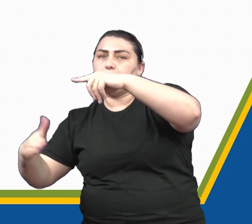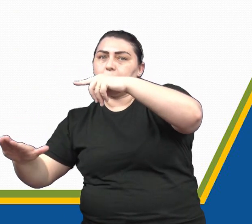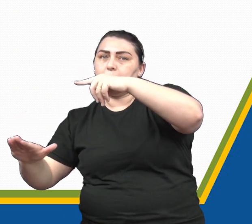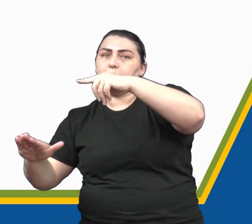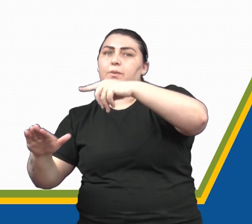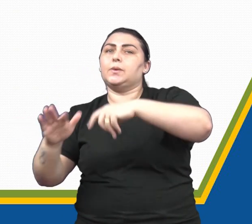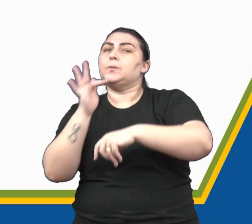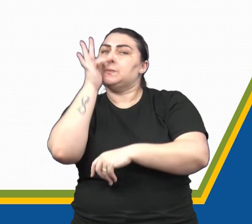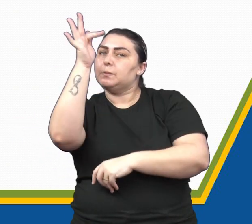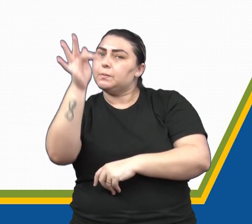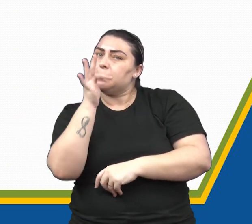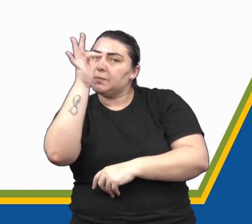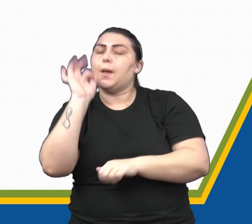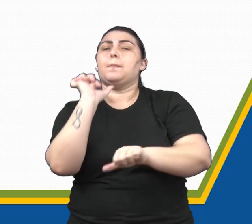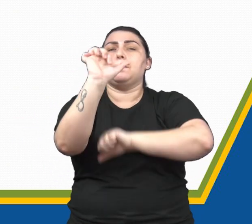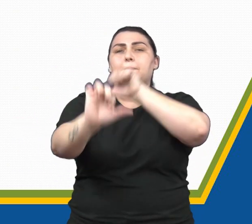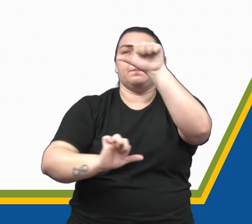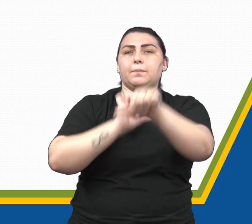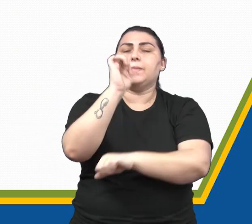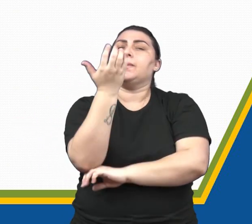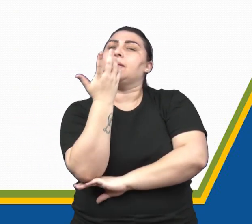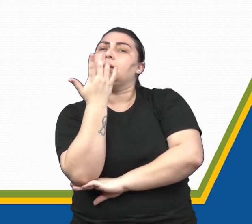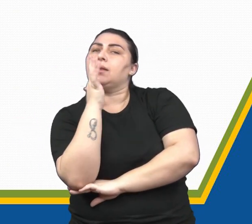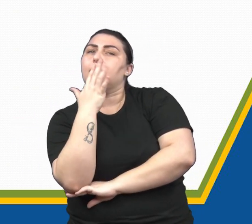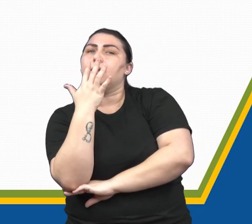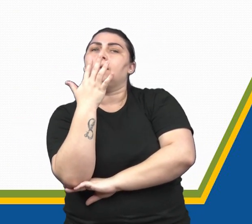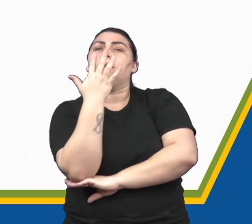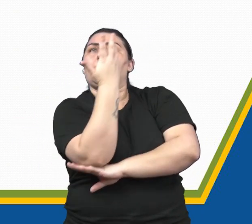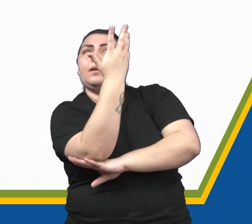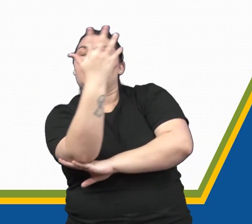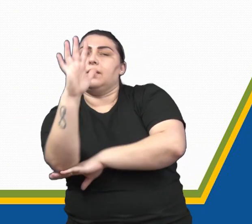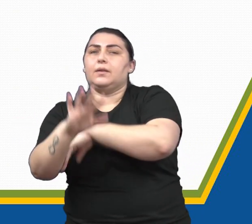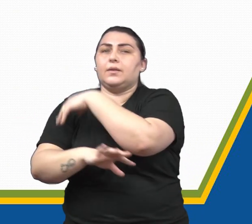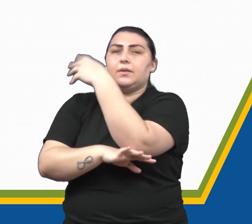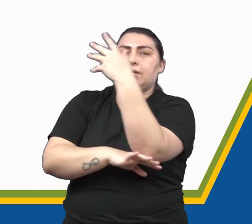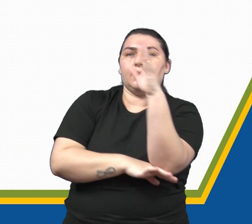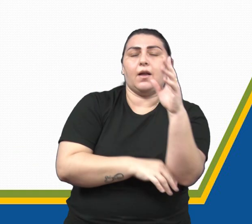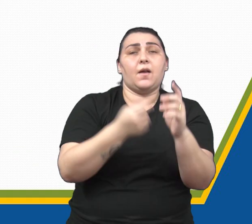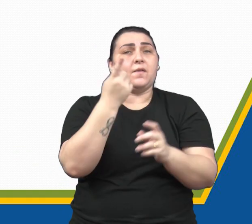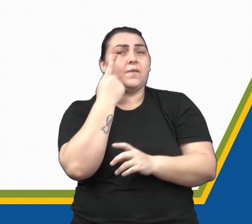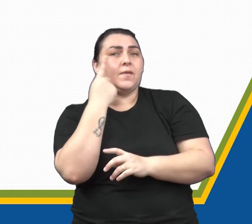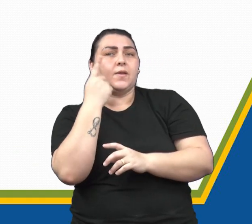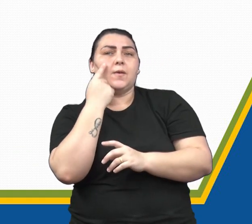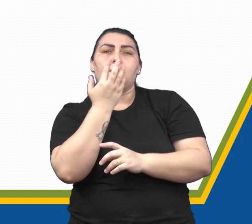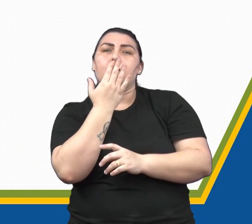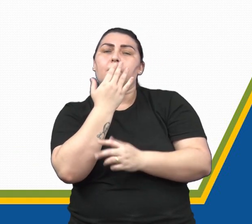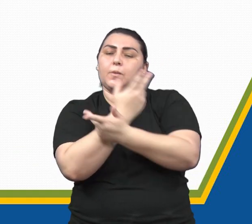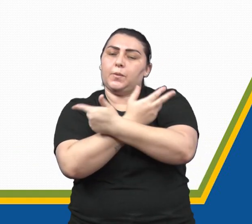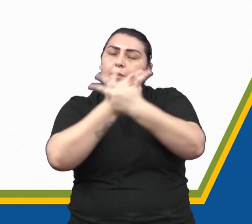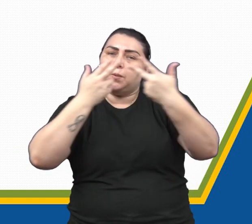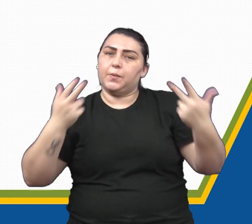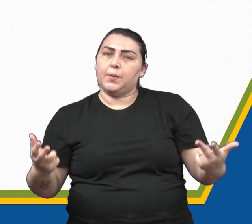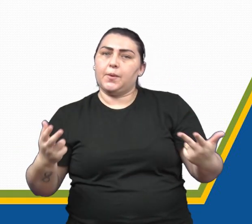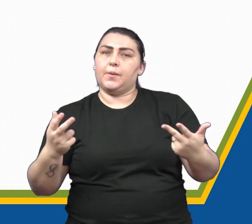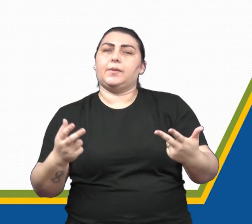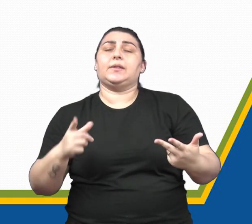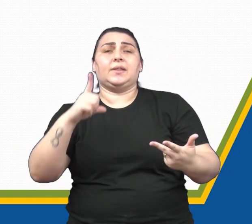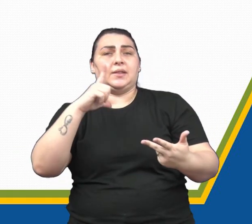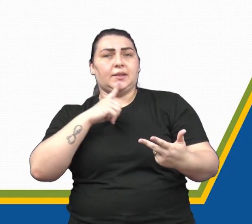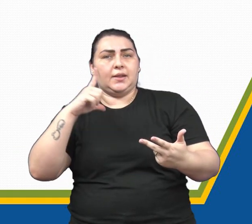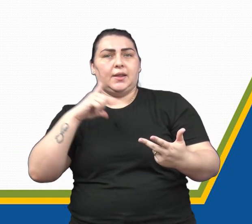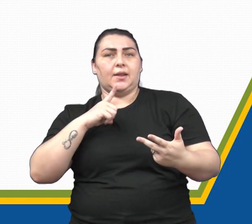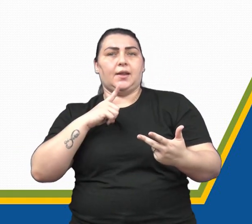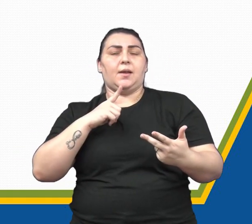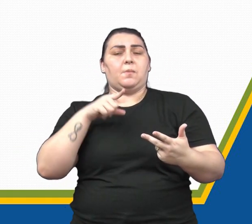ano modificam as cores da floresta, tá? Você vai ver uma floresta colorida. Se você pegar uma prova e tiver uma